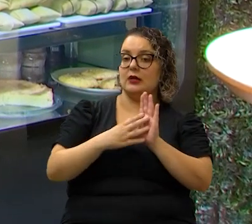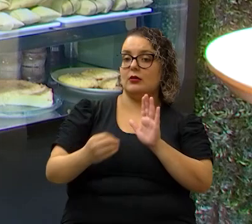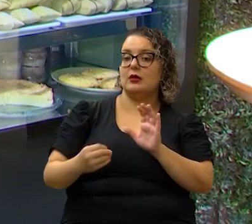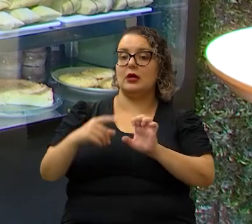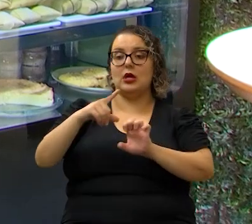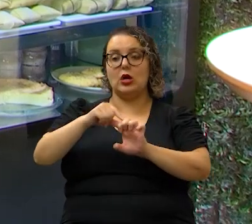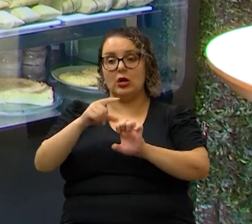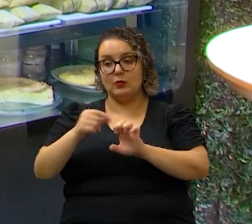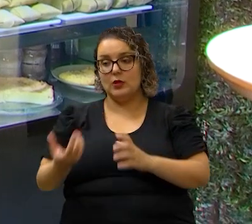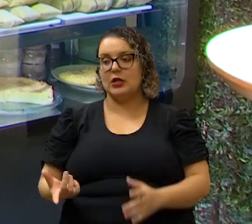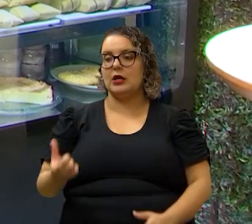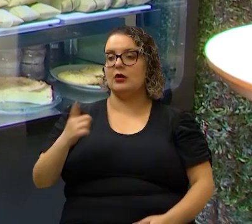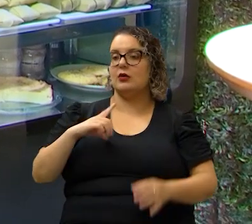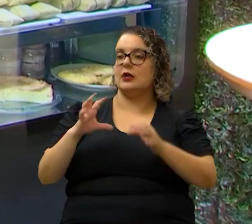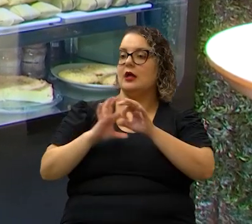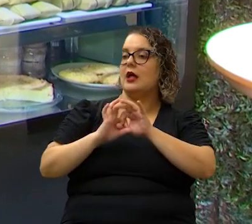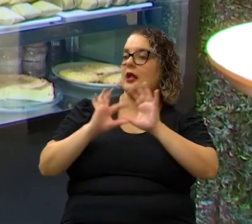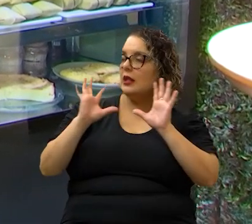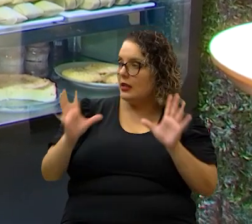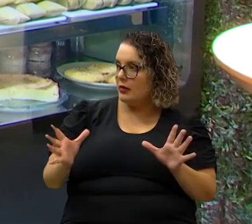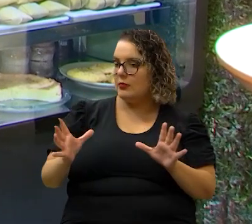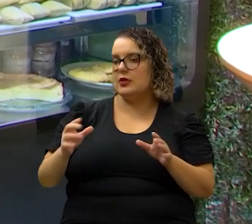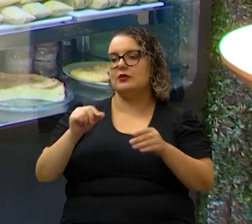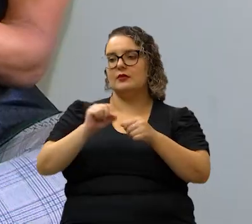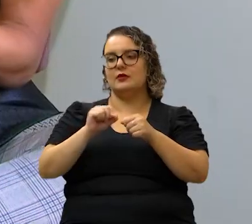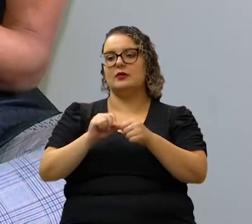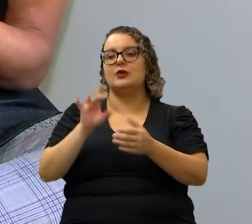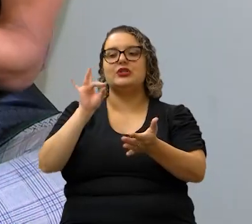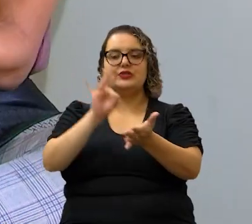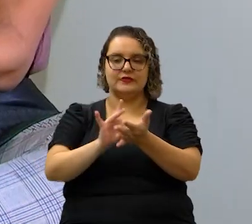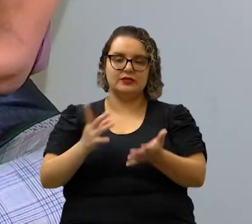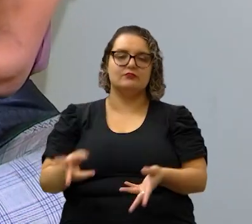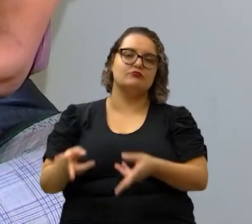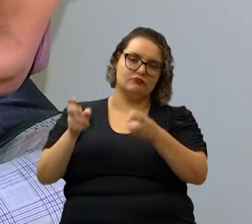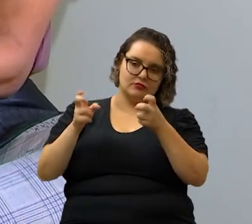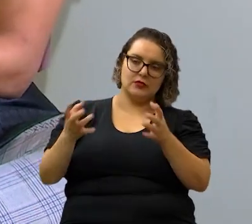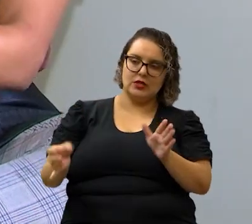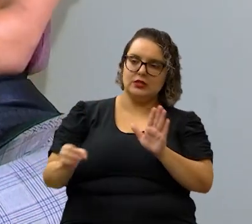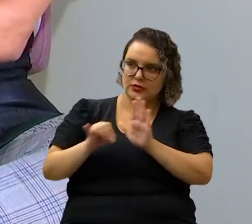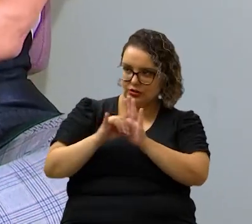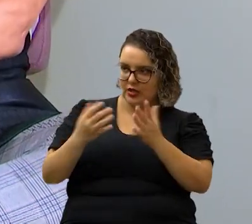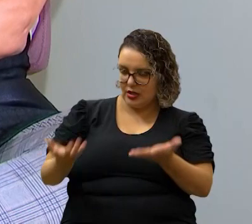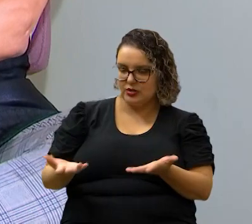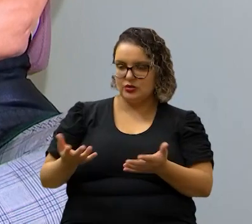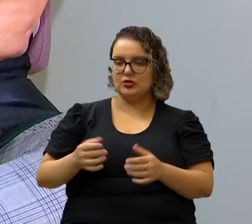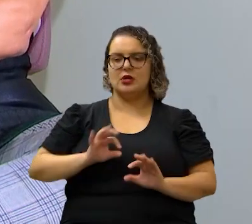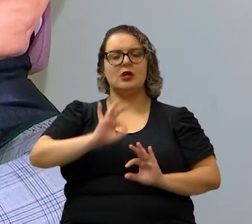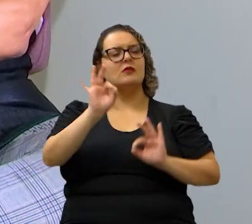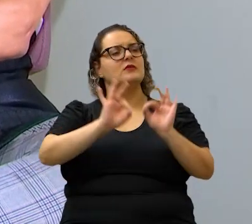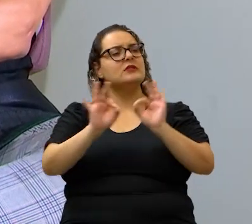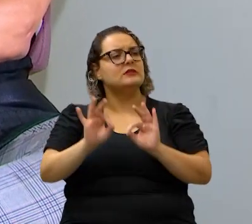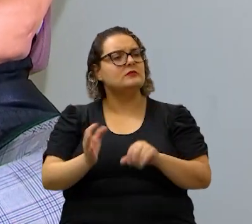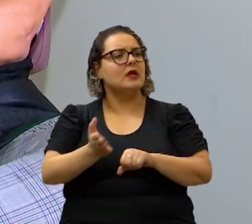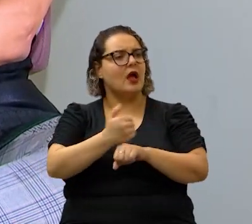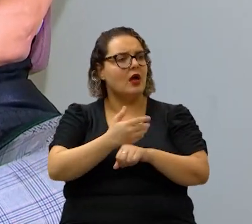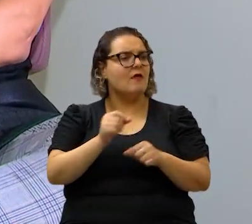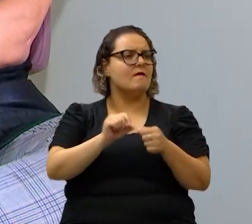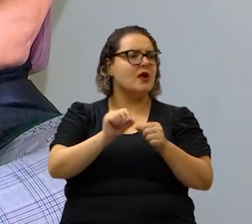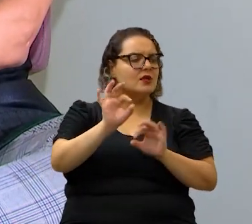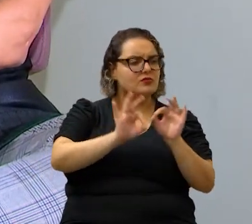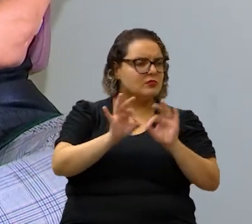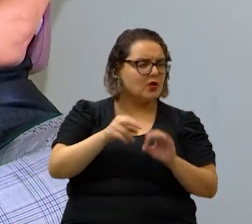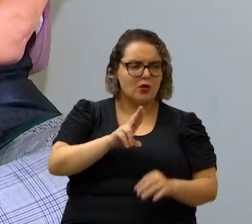modelo empreendedor eu ter a liberdade, né, de fazer aquilo que de fato eu me identifico. E você tinha se preparado para isso? Fez